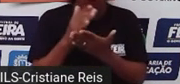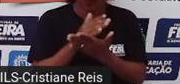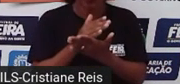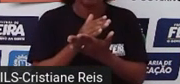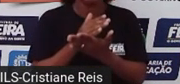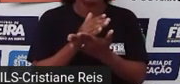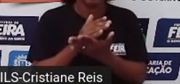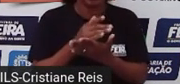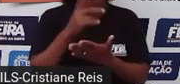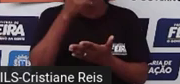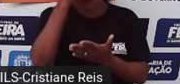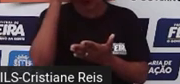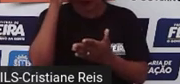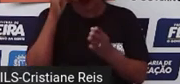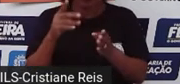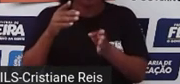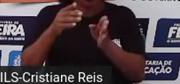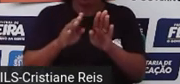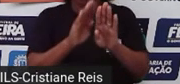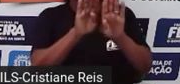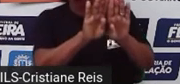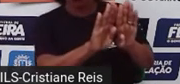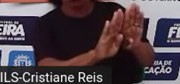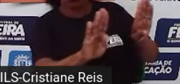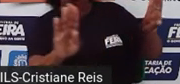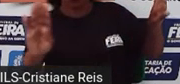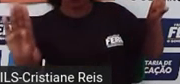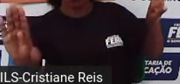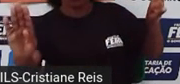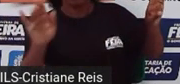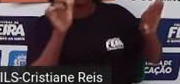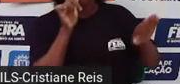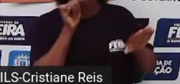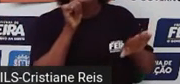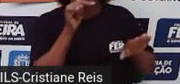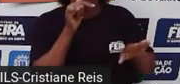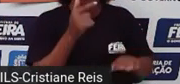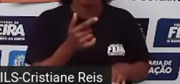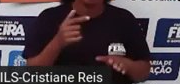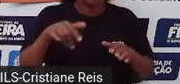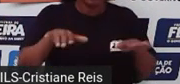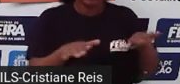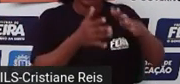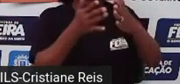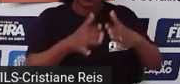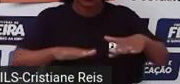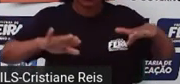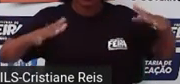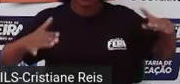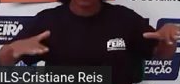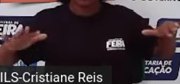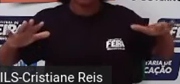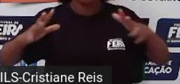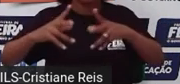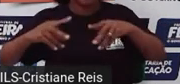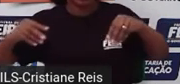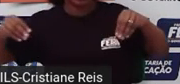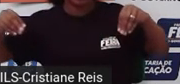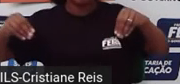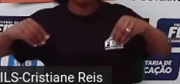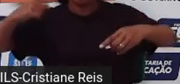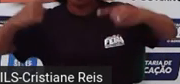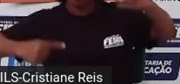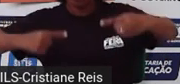passe sempre pelo mesmo lugar a gente sempre ouvir nos noticiários né Essa questão das